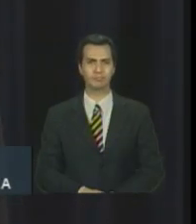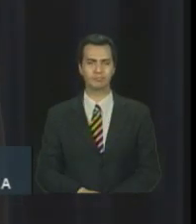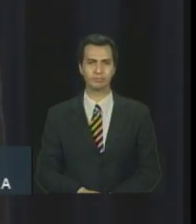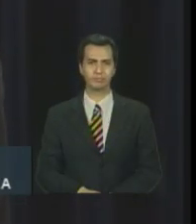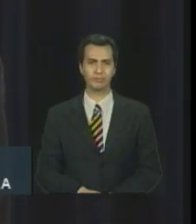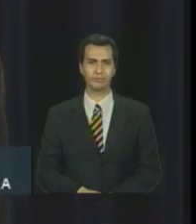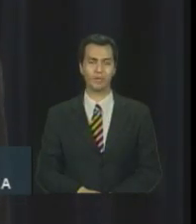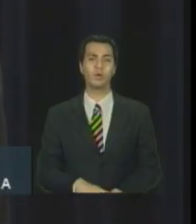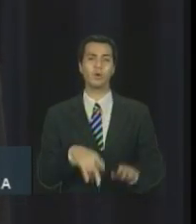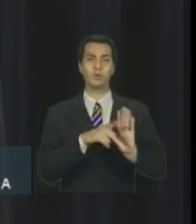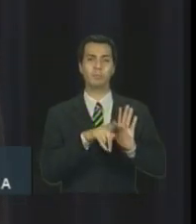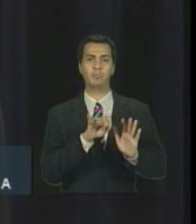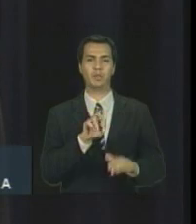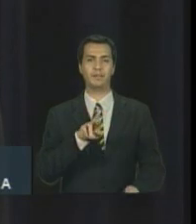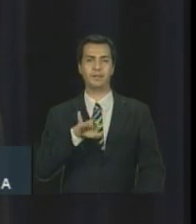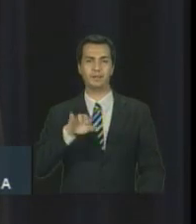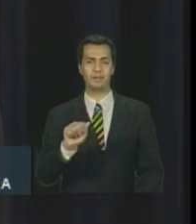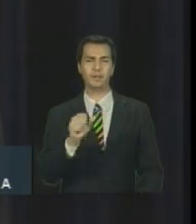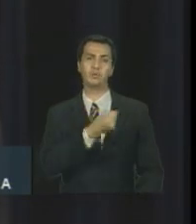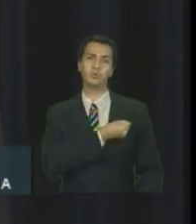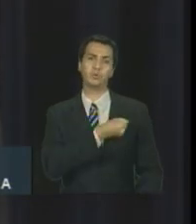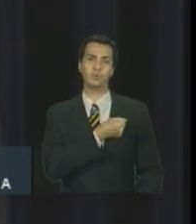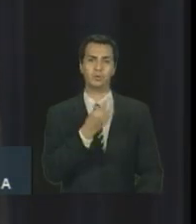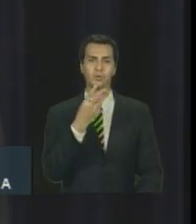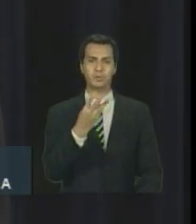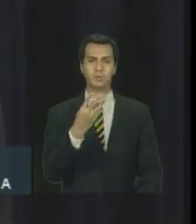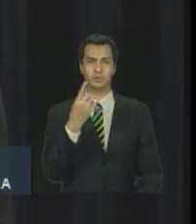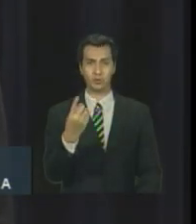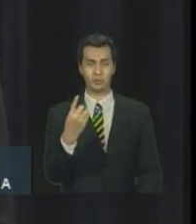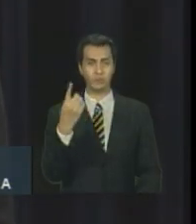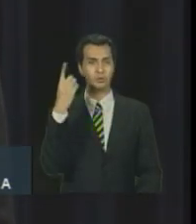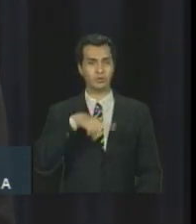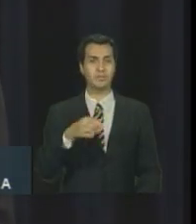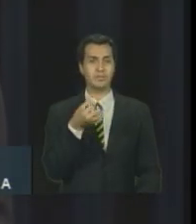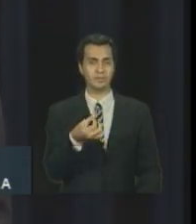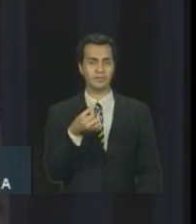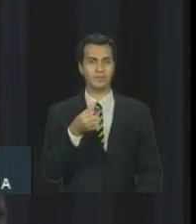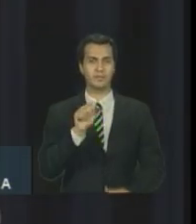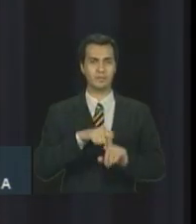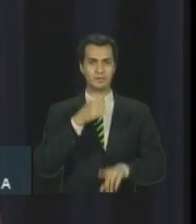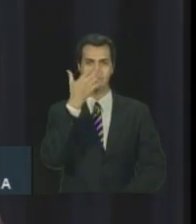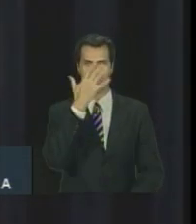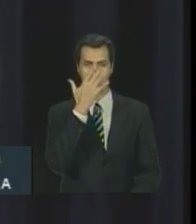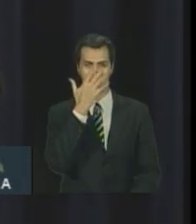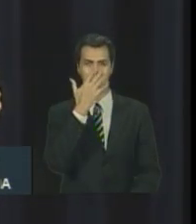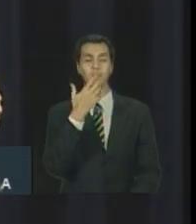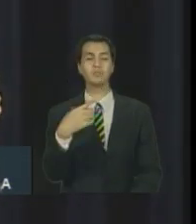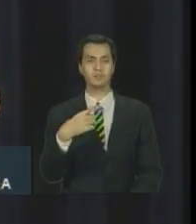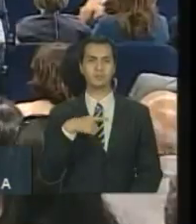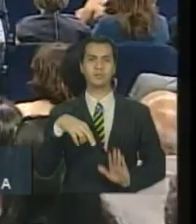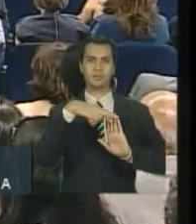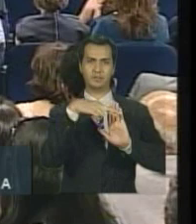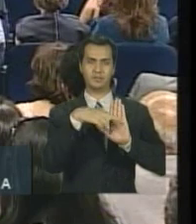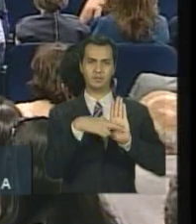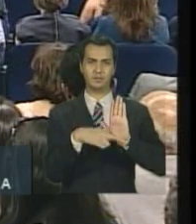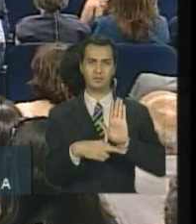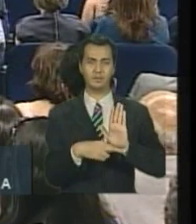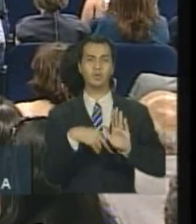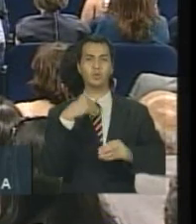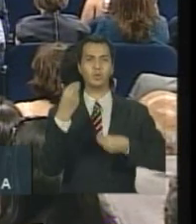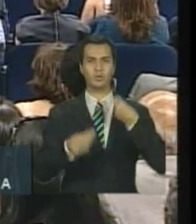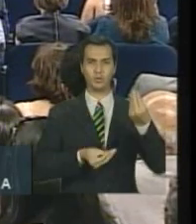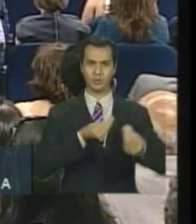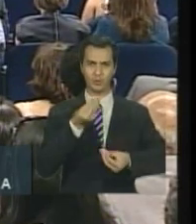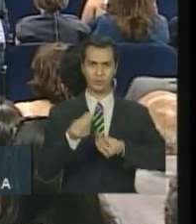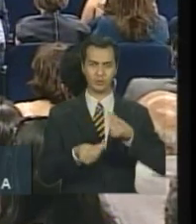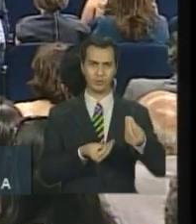portaria interministerial número 31, de 6 de fevereiro último, oferece as diretrizes para